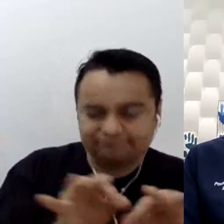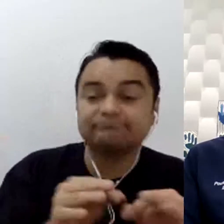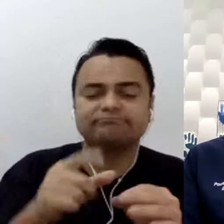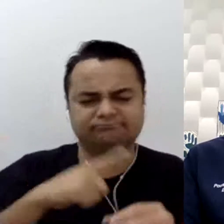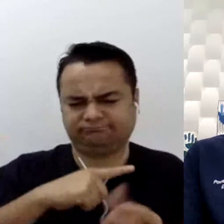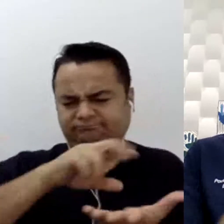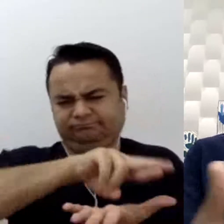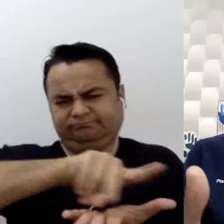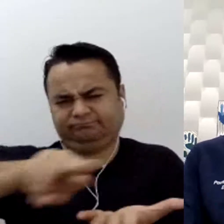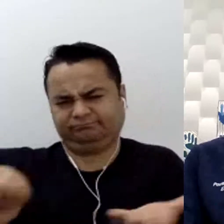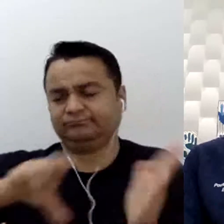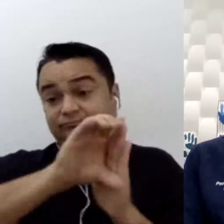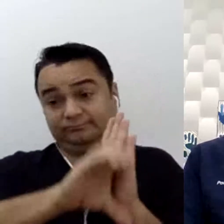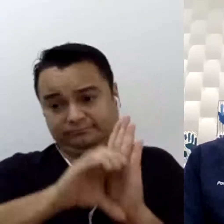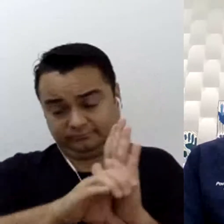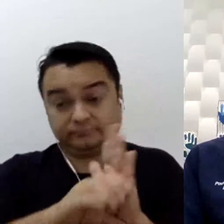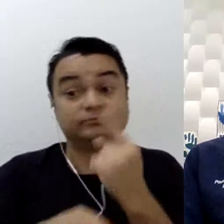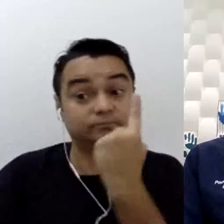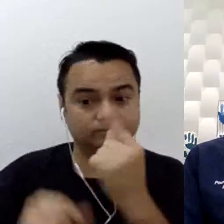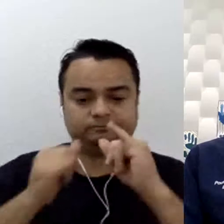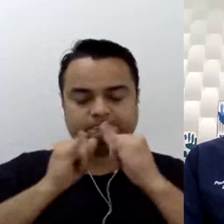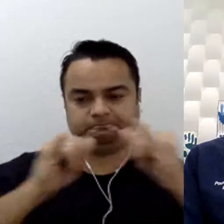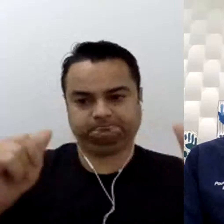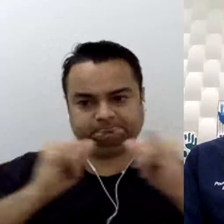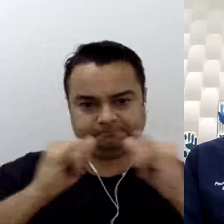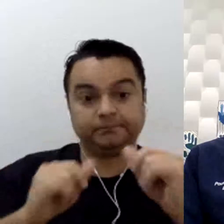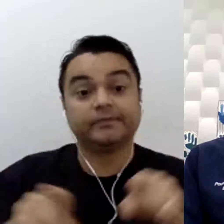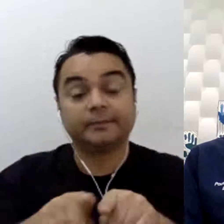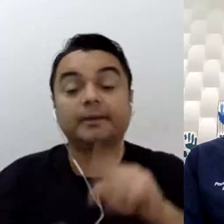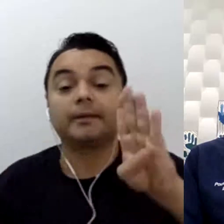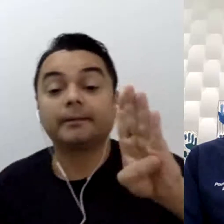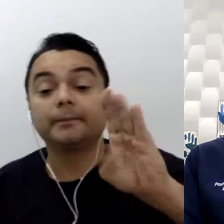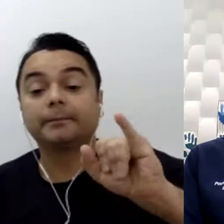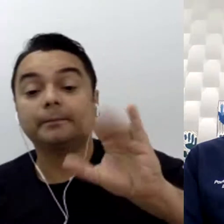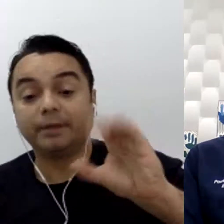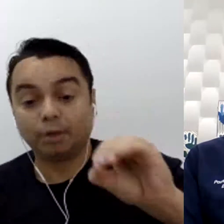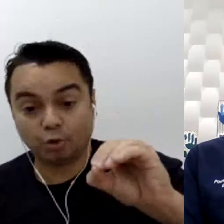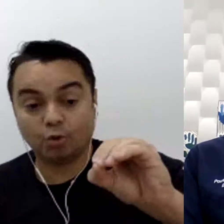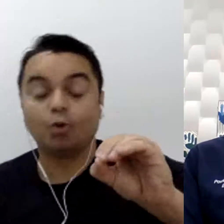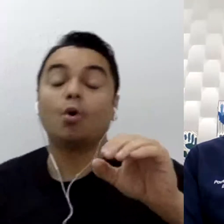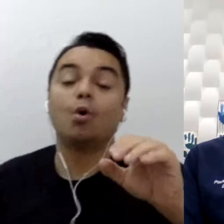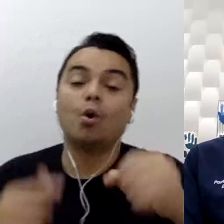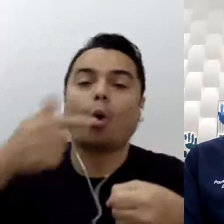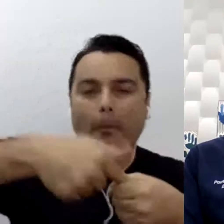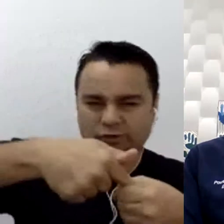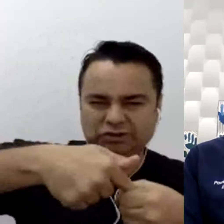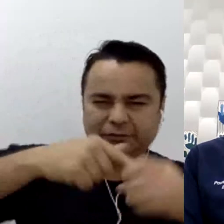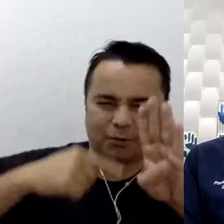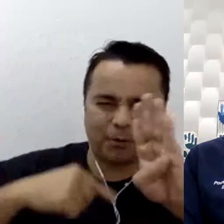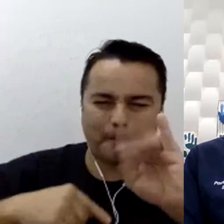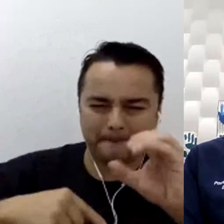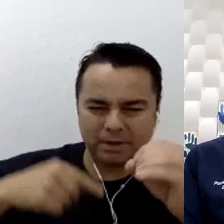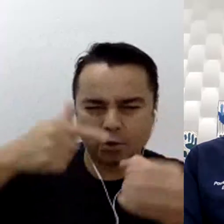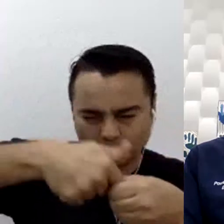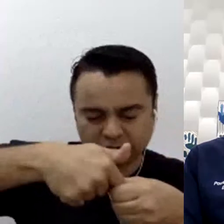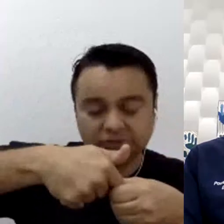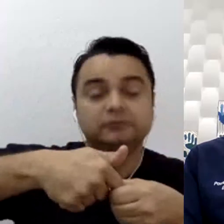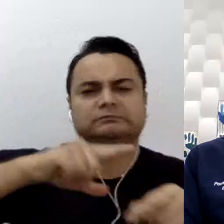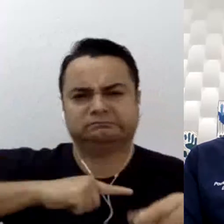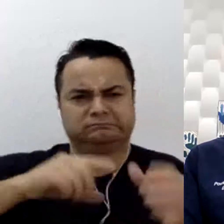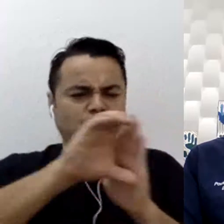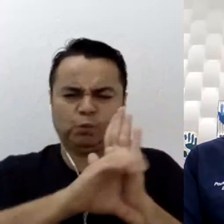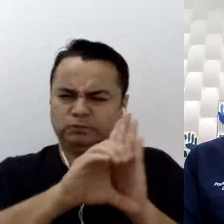vários conceitos. Um deles é a eletrificação, o biocombustível, que a gente está envolvido, né? Então, são vários conceitos, vários projetos